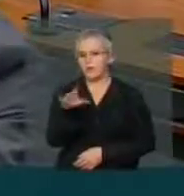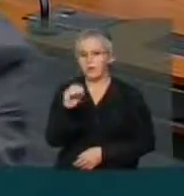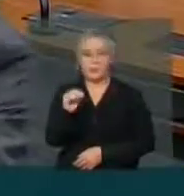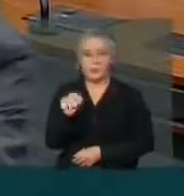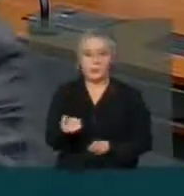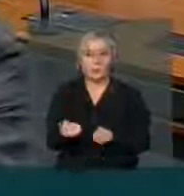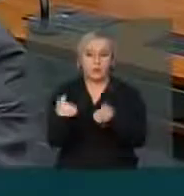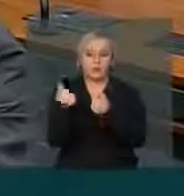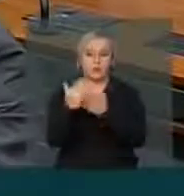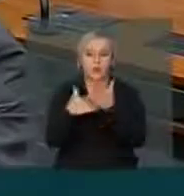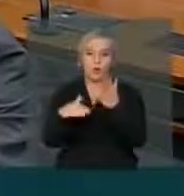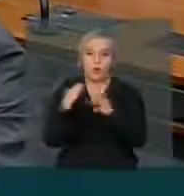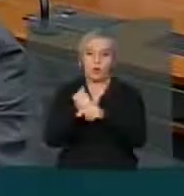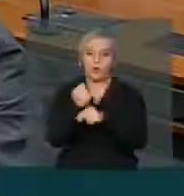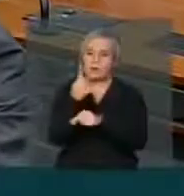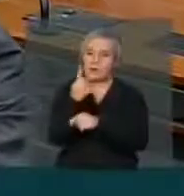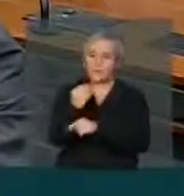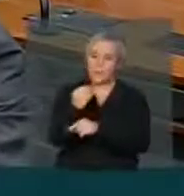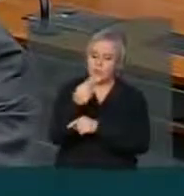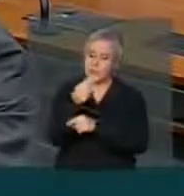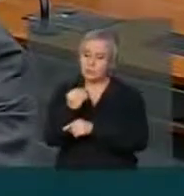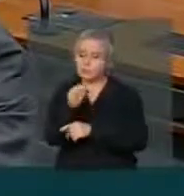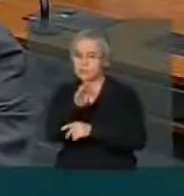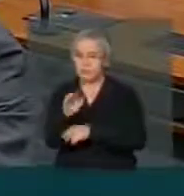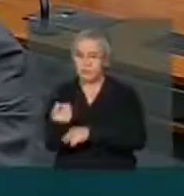de 20 a 30% do faturamento global,